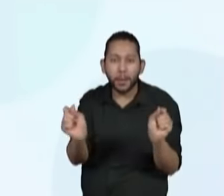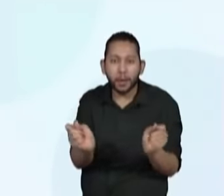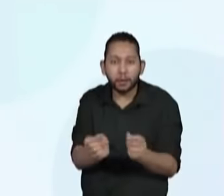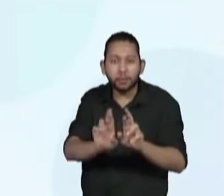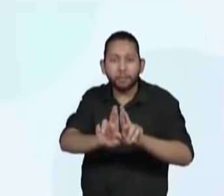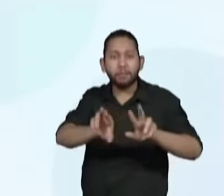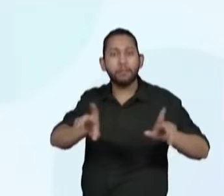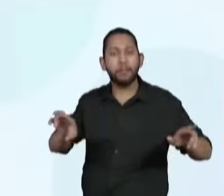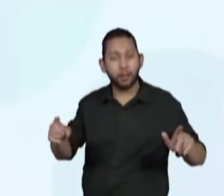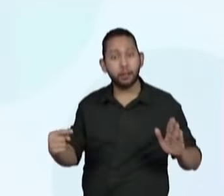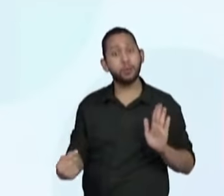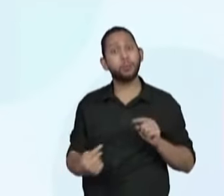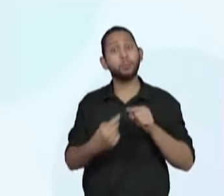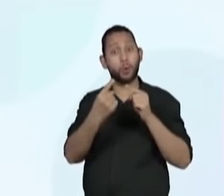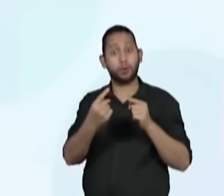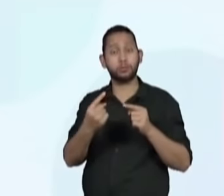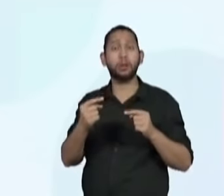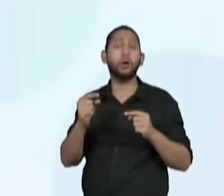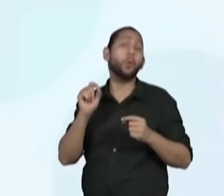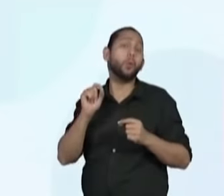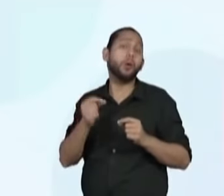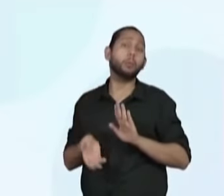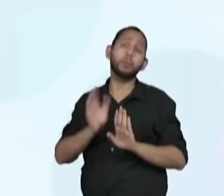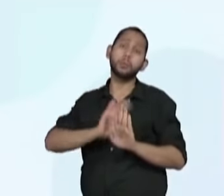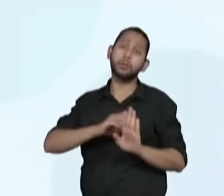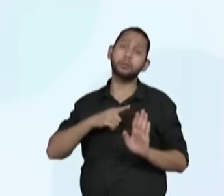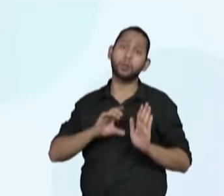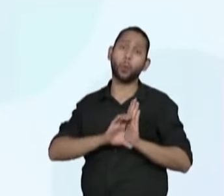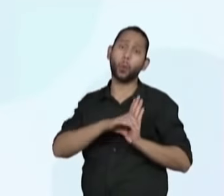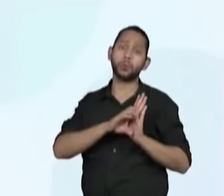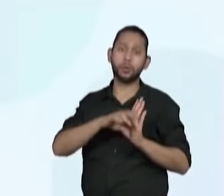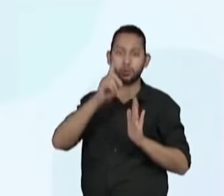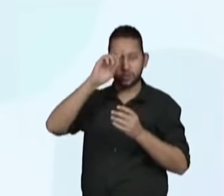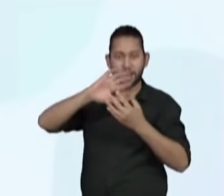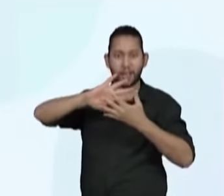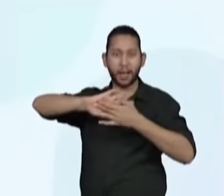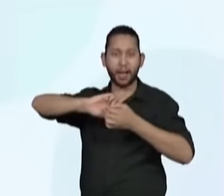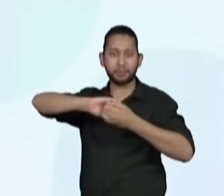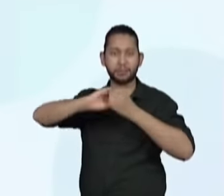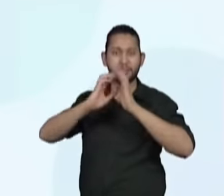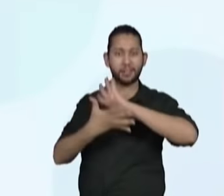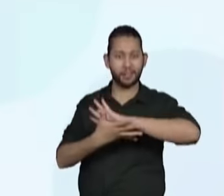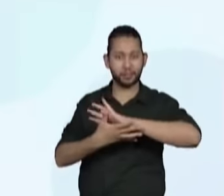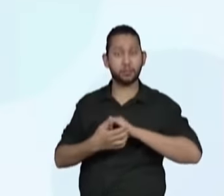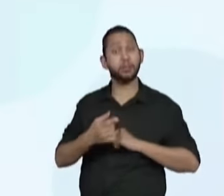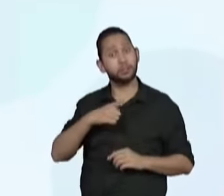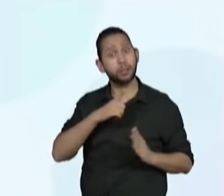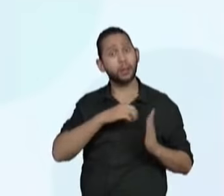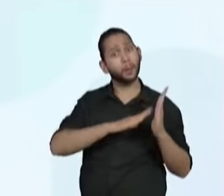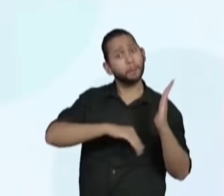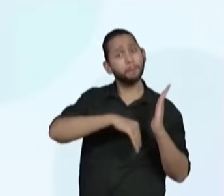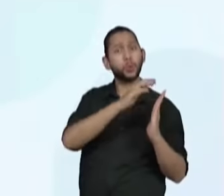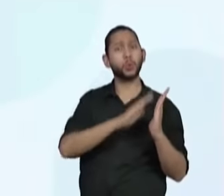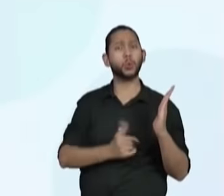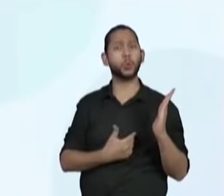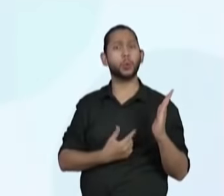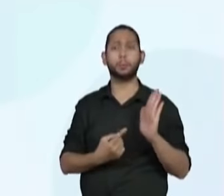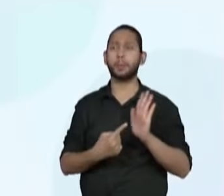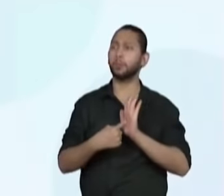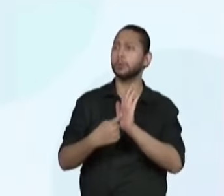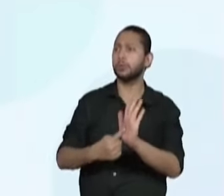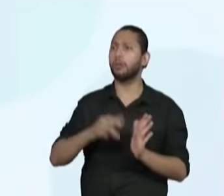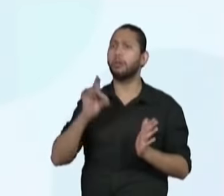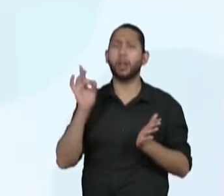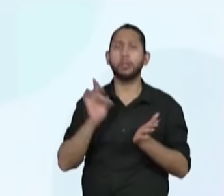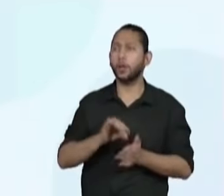né, correlata ao conceito de abstração, tá certo? Então, as pinturas, as esculturas, elas deixaram de ter aquele caráter pictórico, realista,